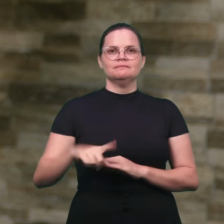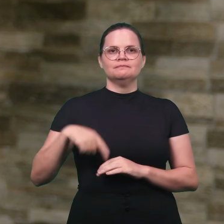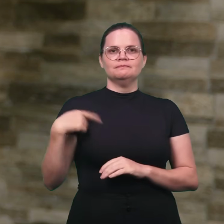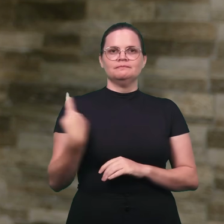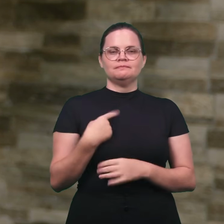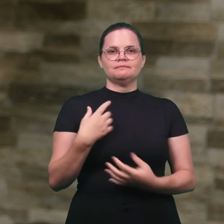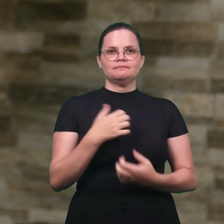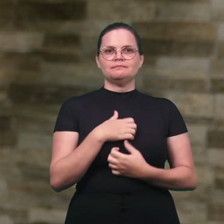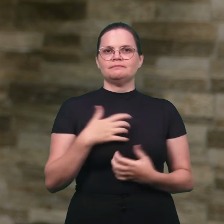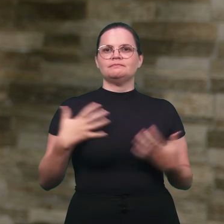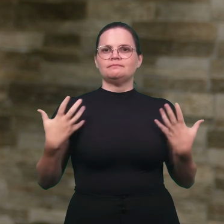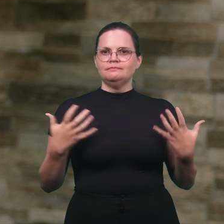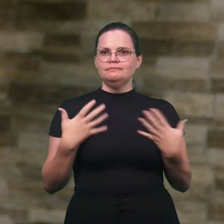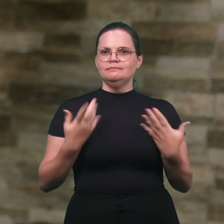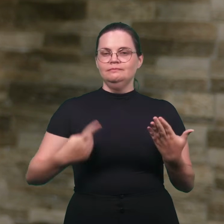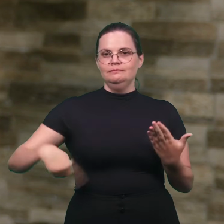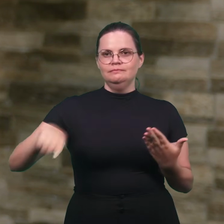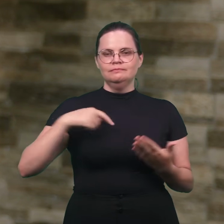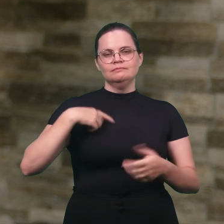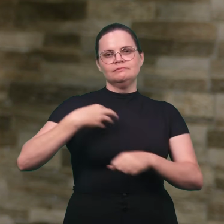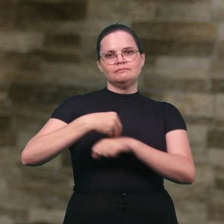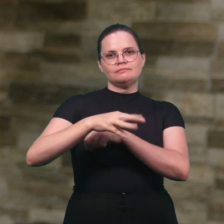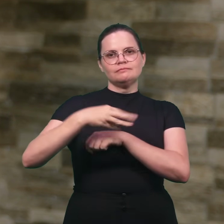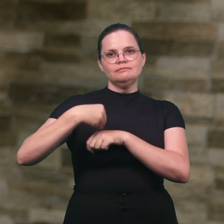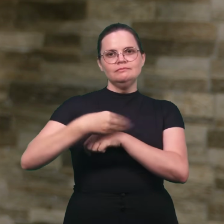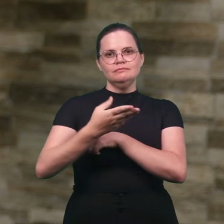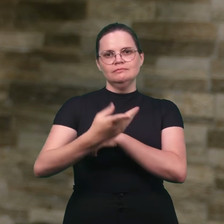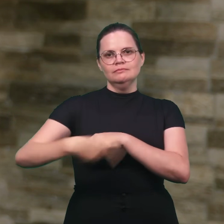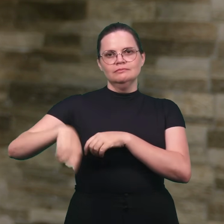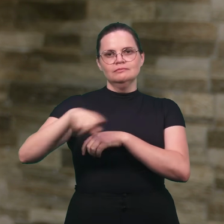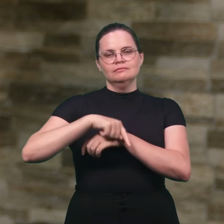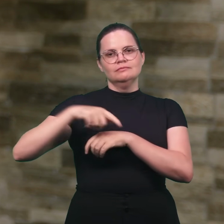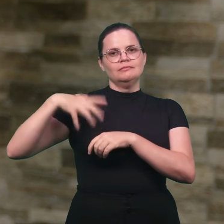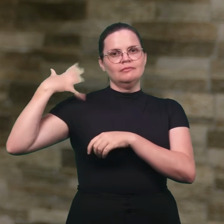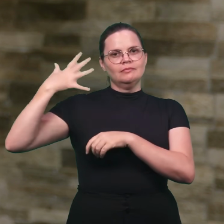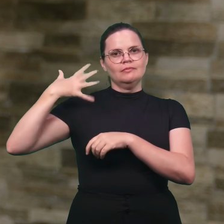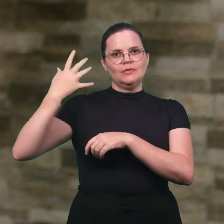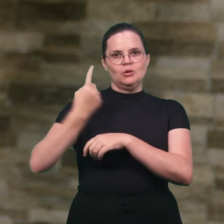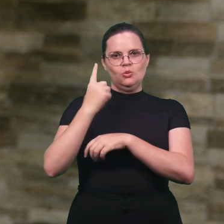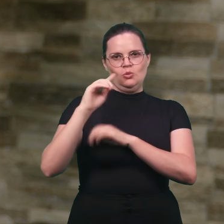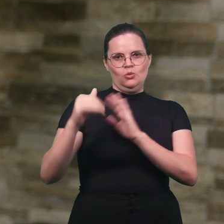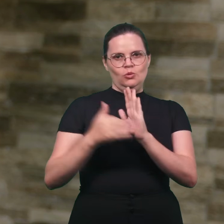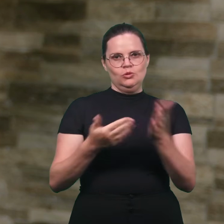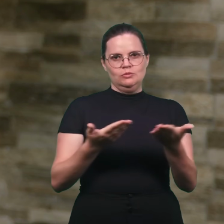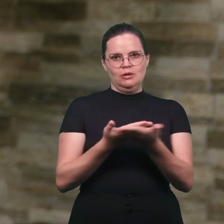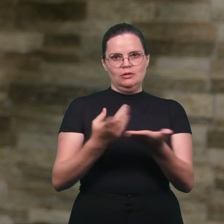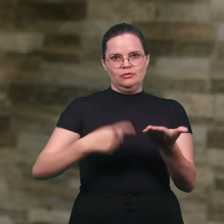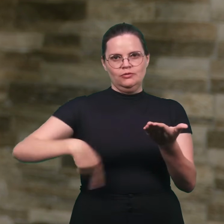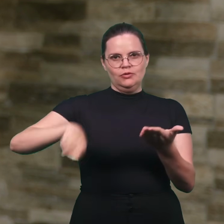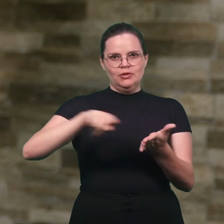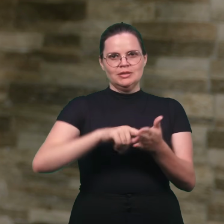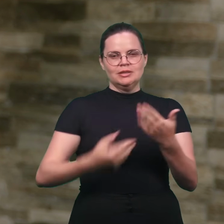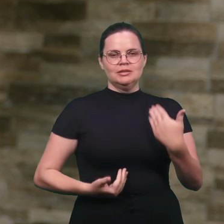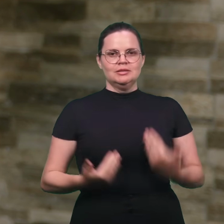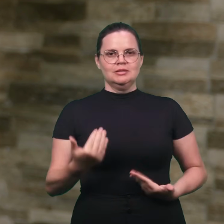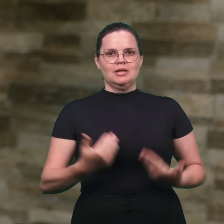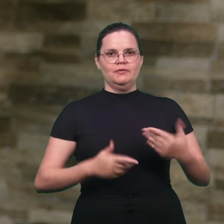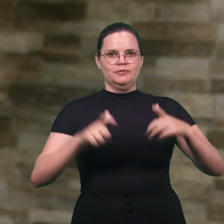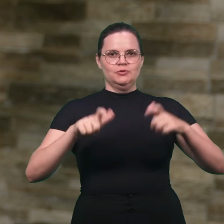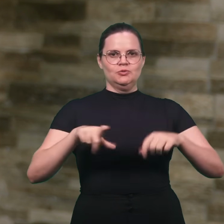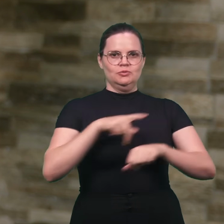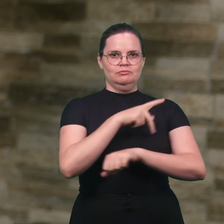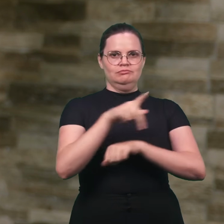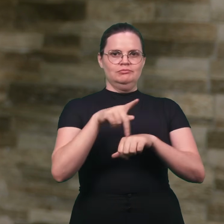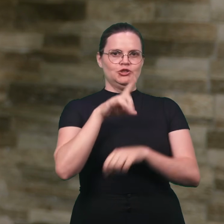alegria poder trazer e expressar essa palavra final aos nossos queridos irmãos das igrejas do